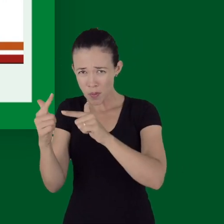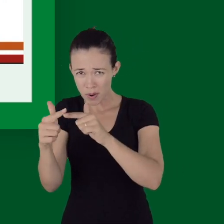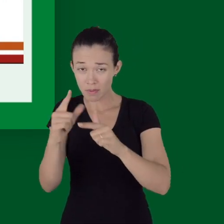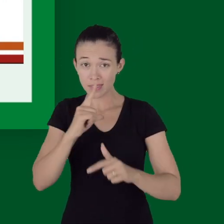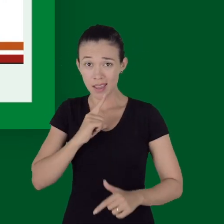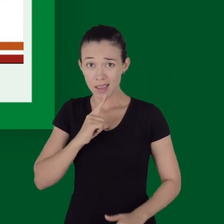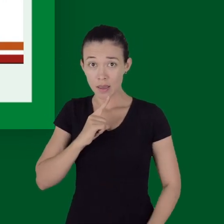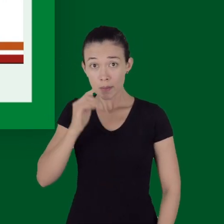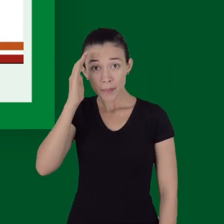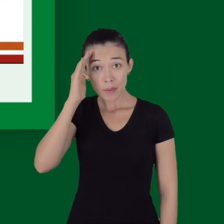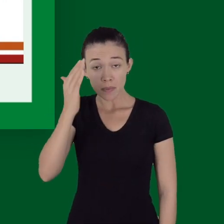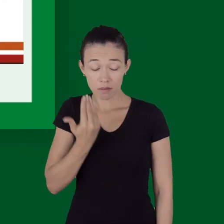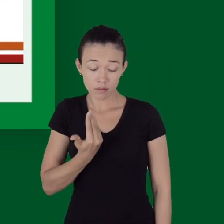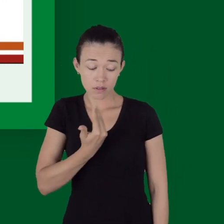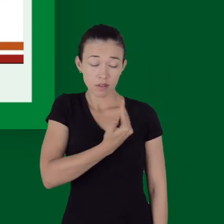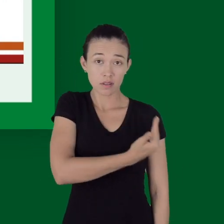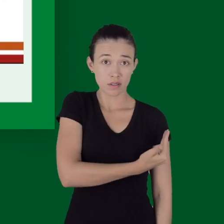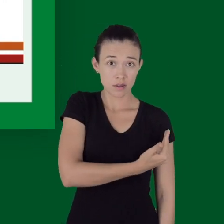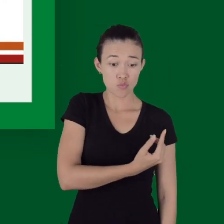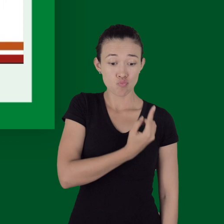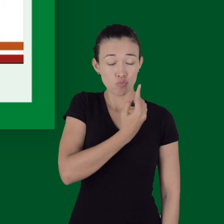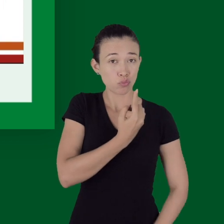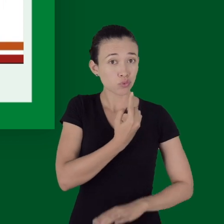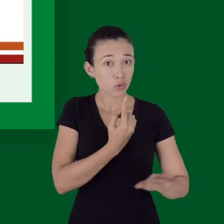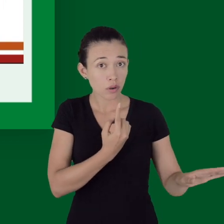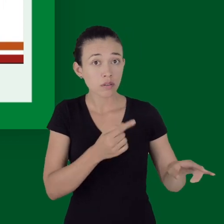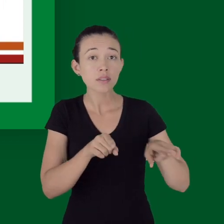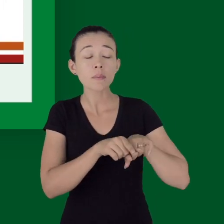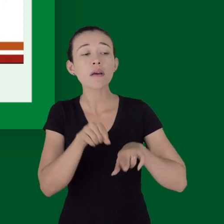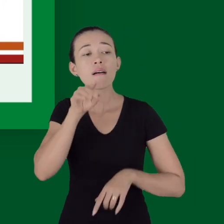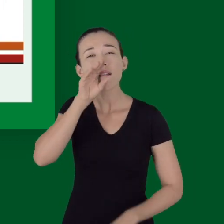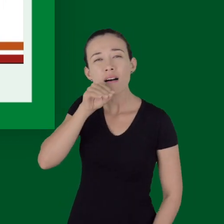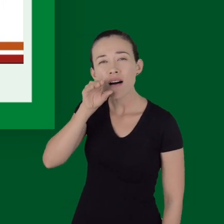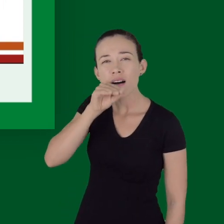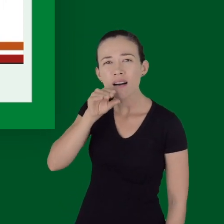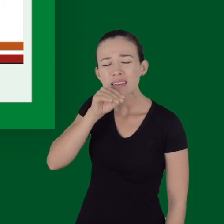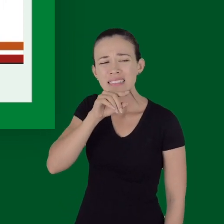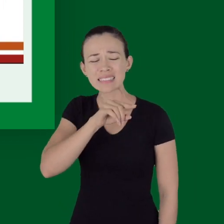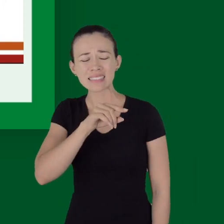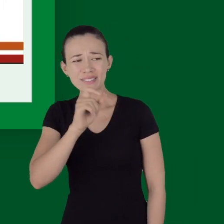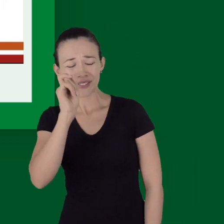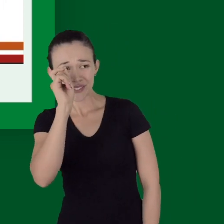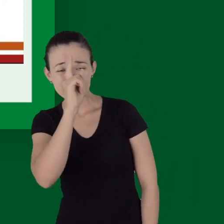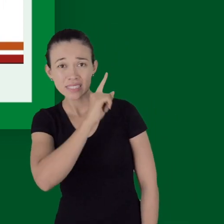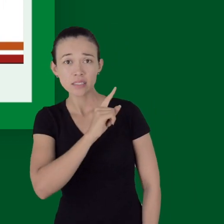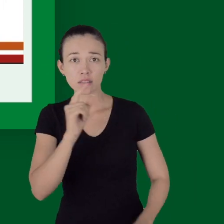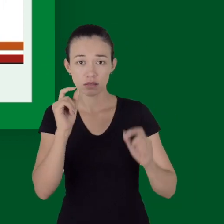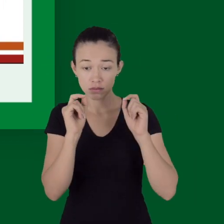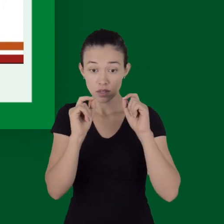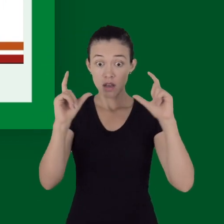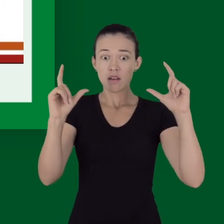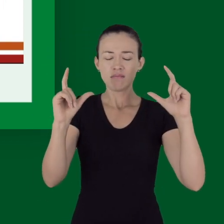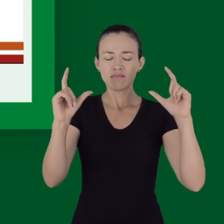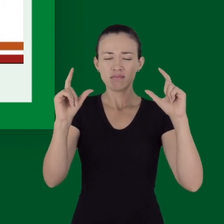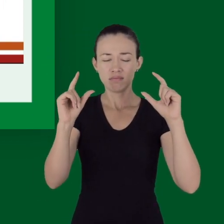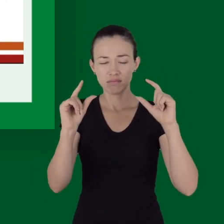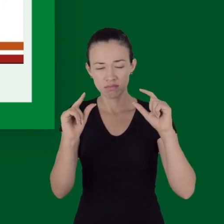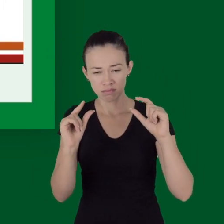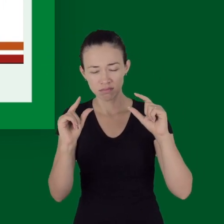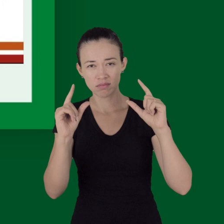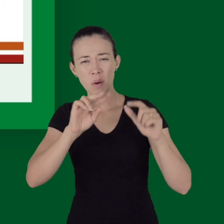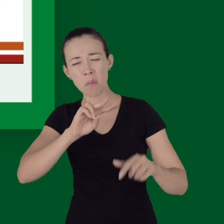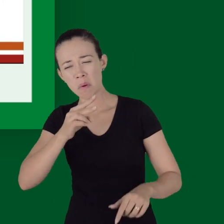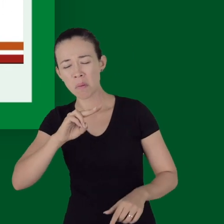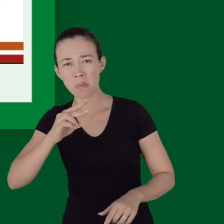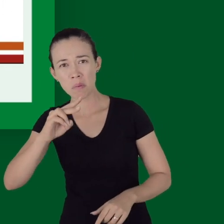do corpo, distúrbios da fala, alteração da consciência, se crise convulsiva, se for a